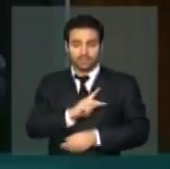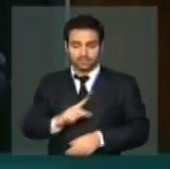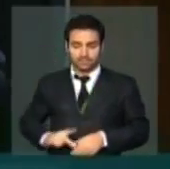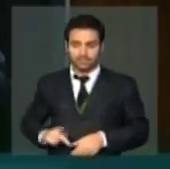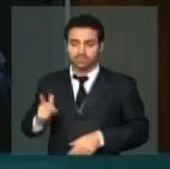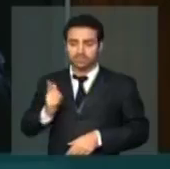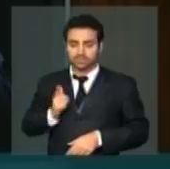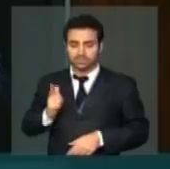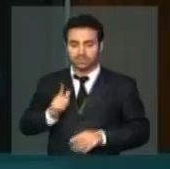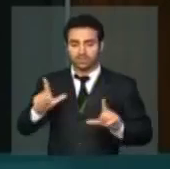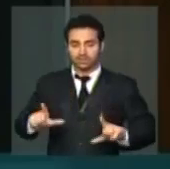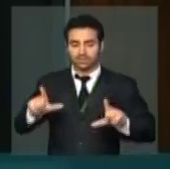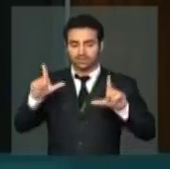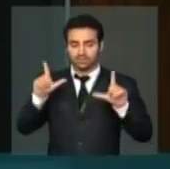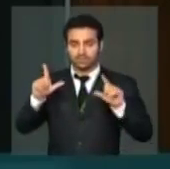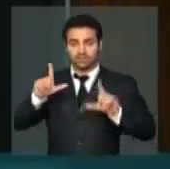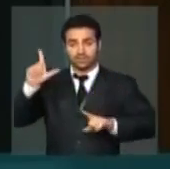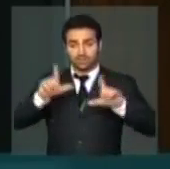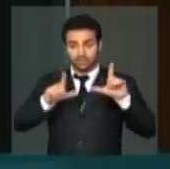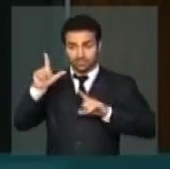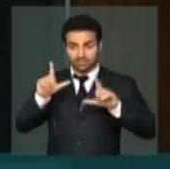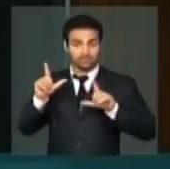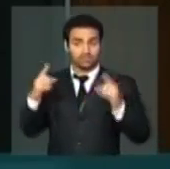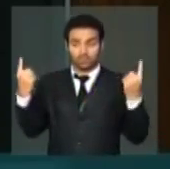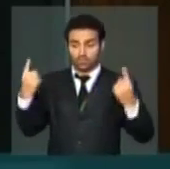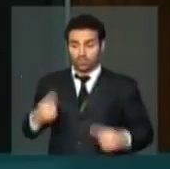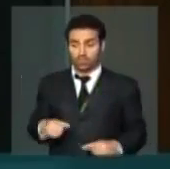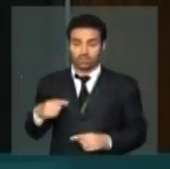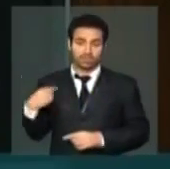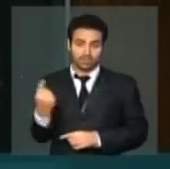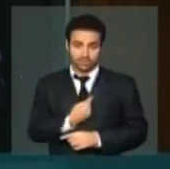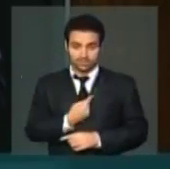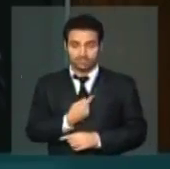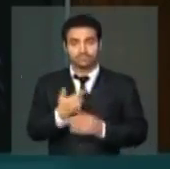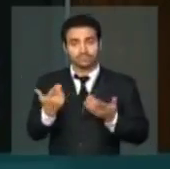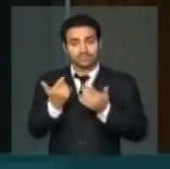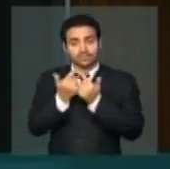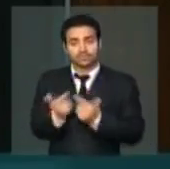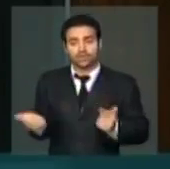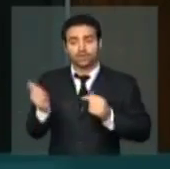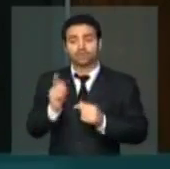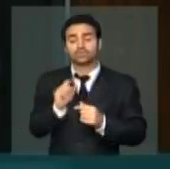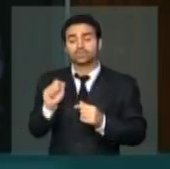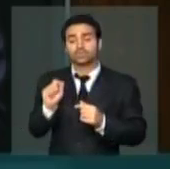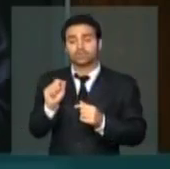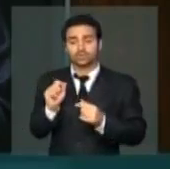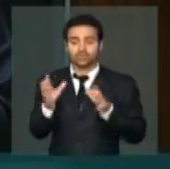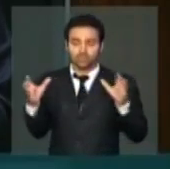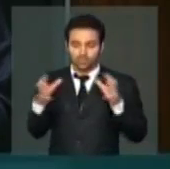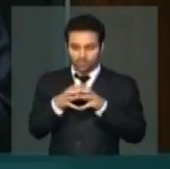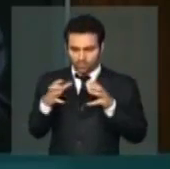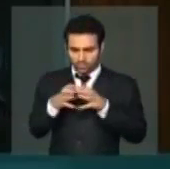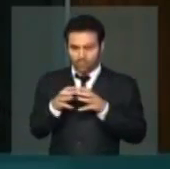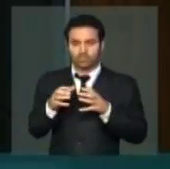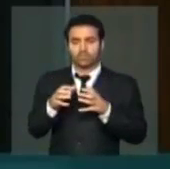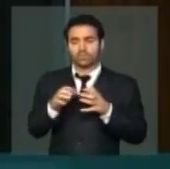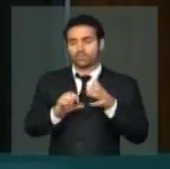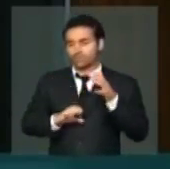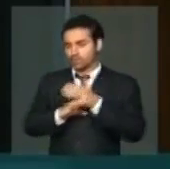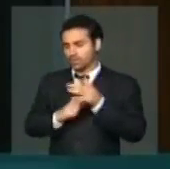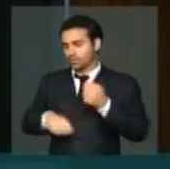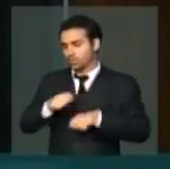uma mídia acentuadamente oposicionista. Felizmente, com a formação de uma ampla frente de forças